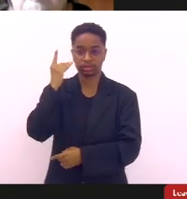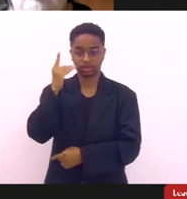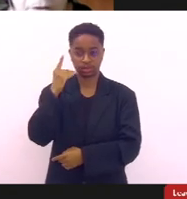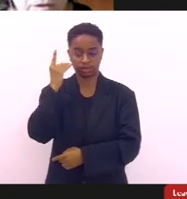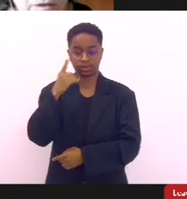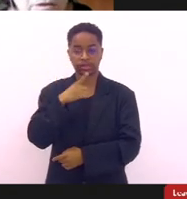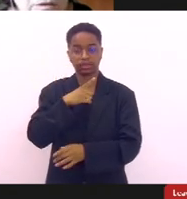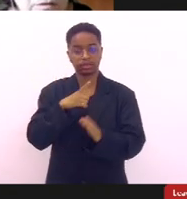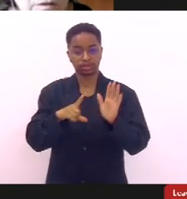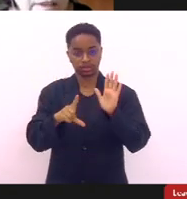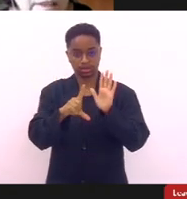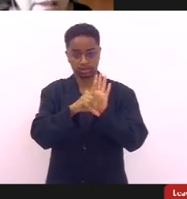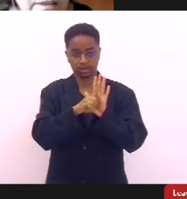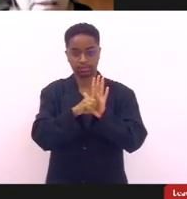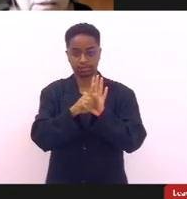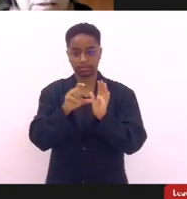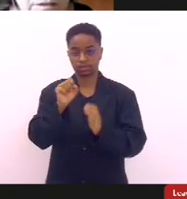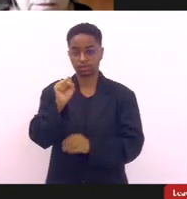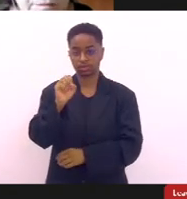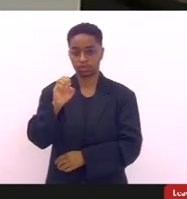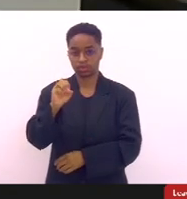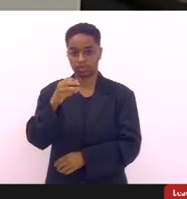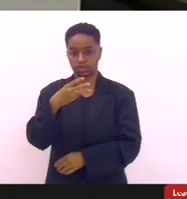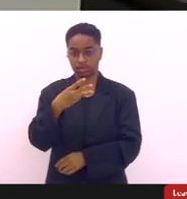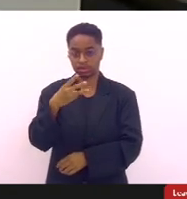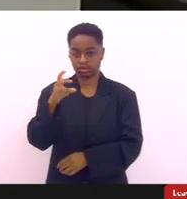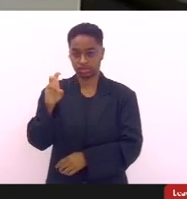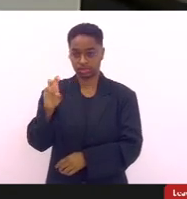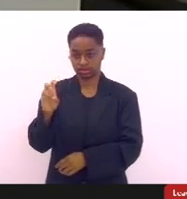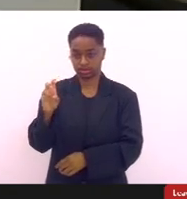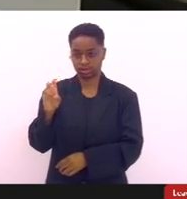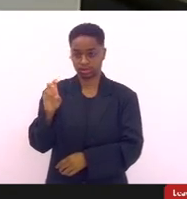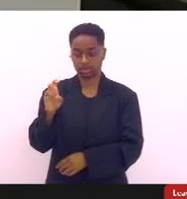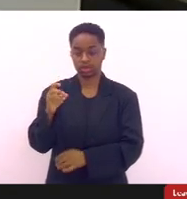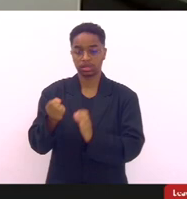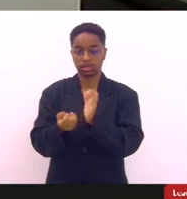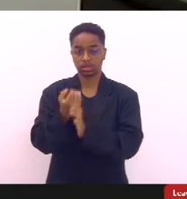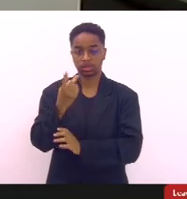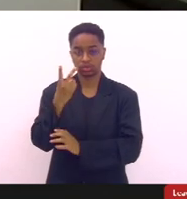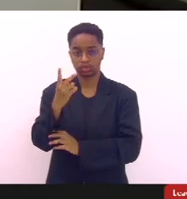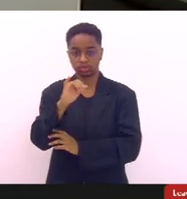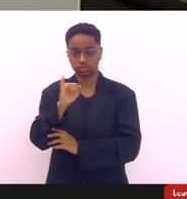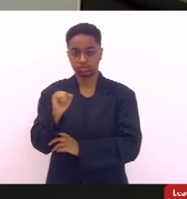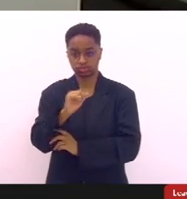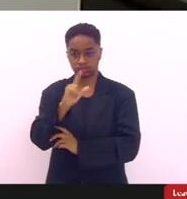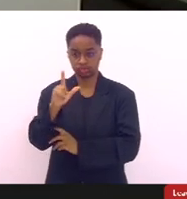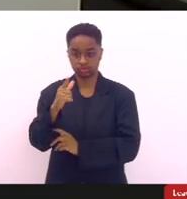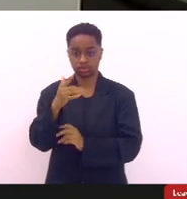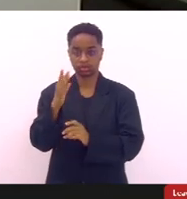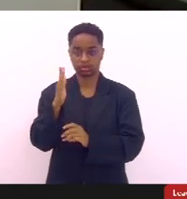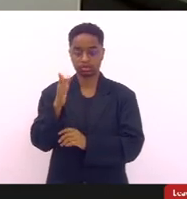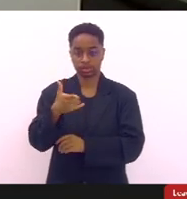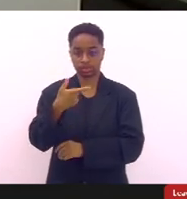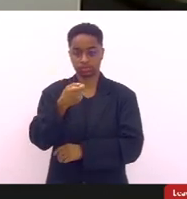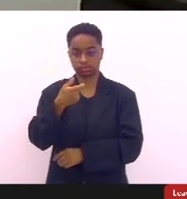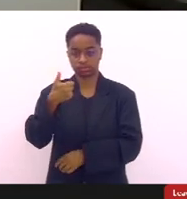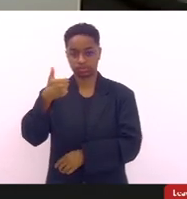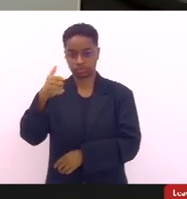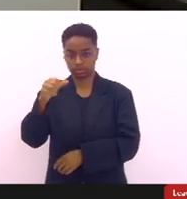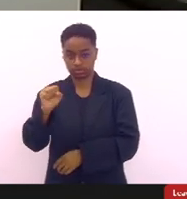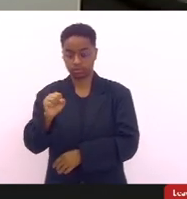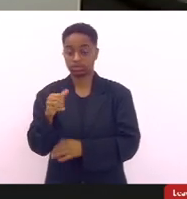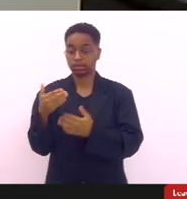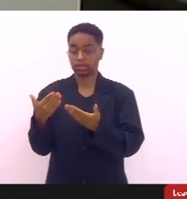uma lei, tá, que é a Lei 8035, de 2 de julho de 2018, e nessa lei